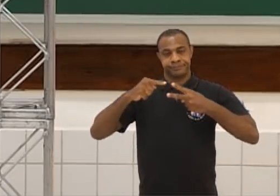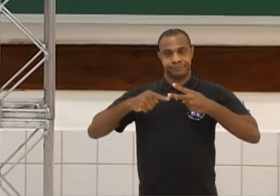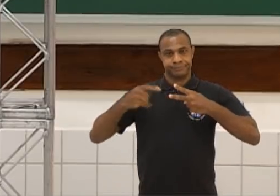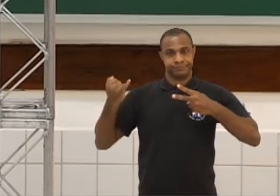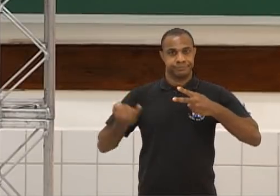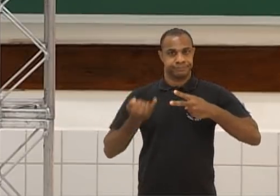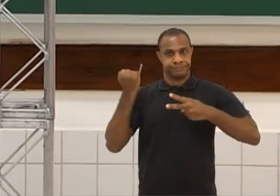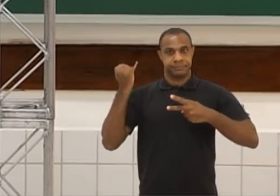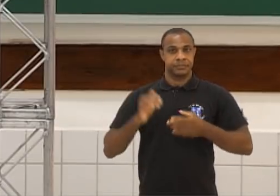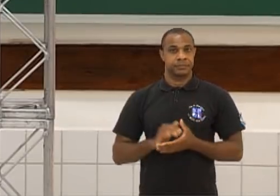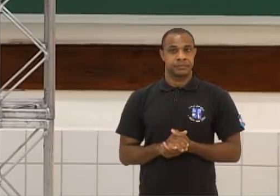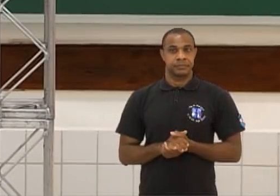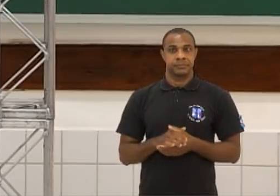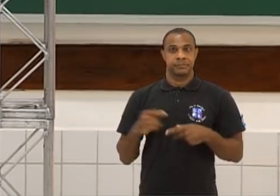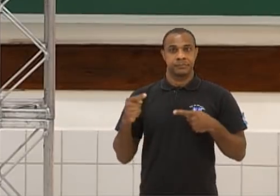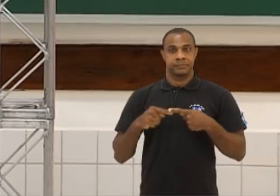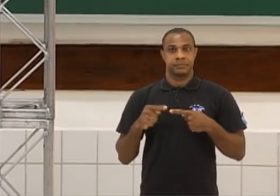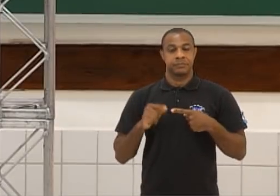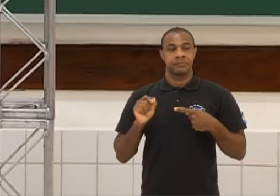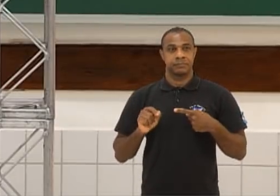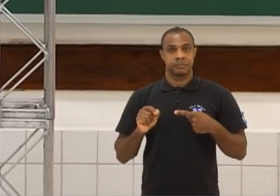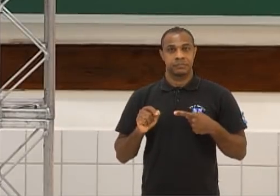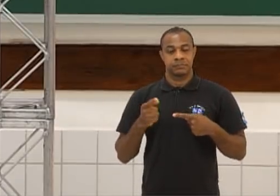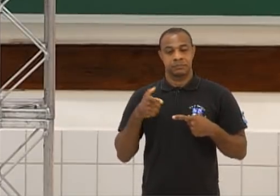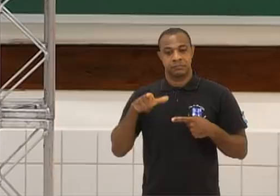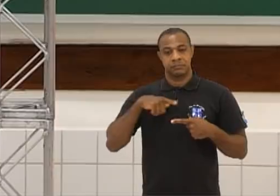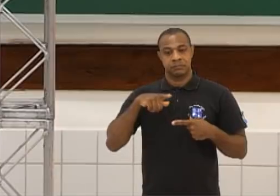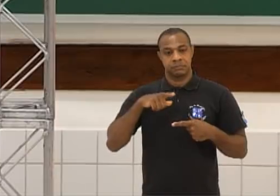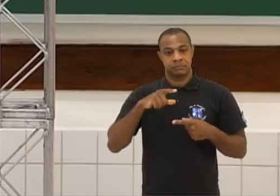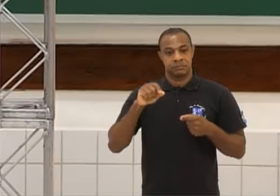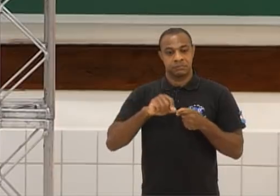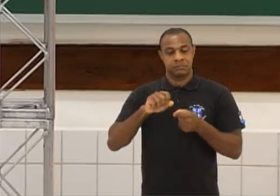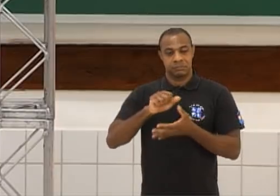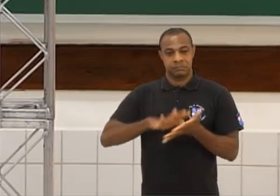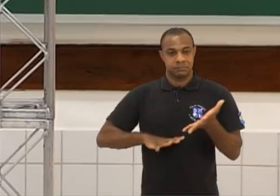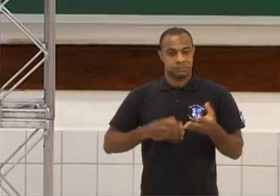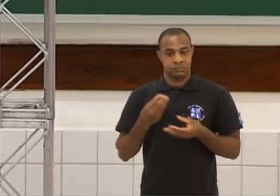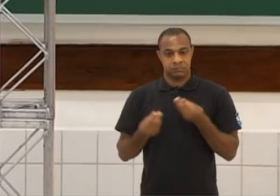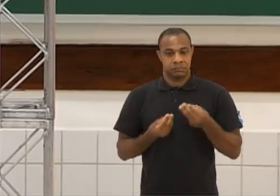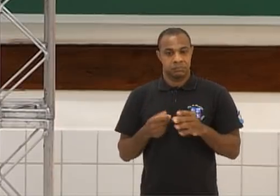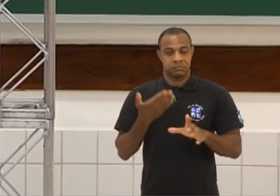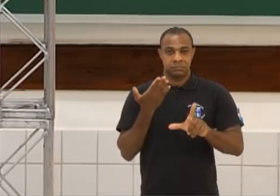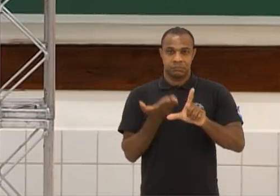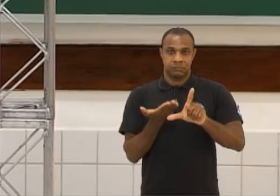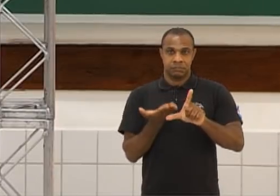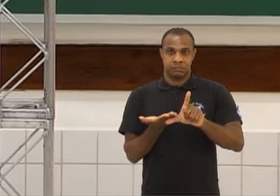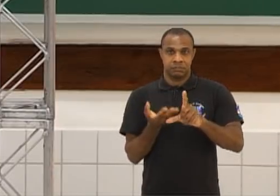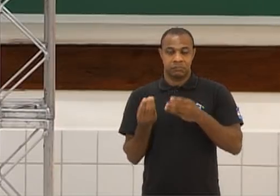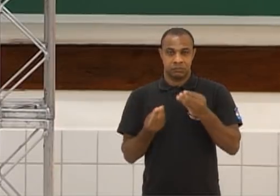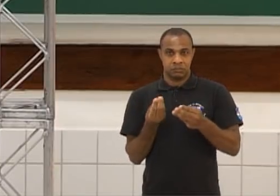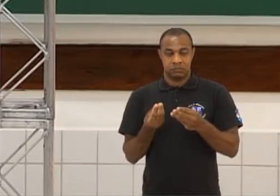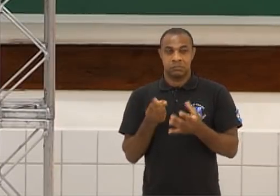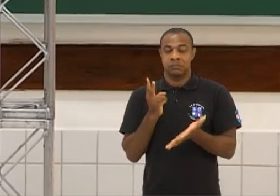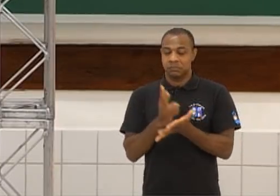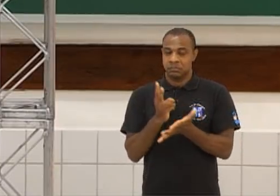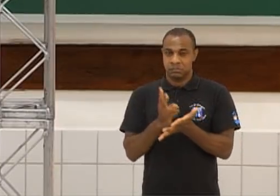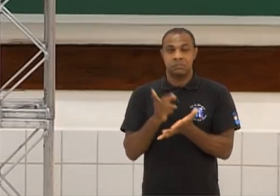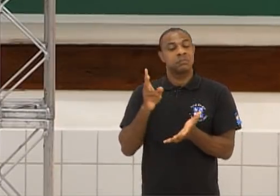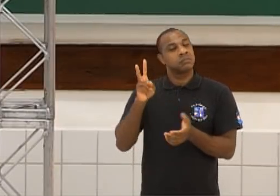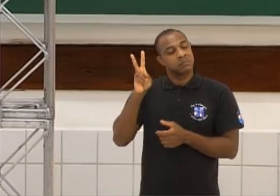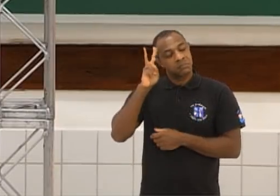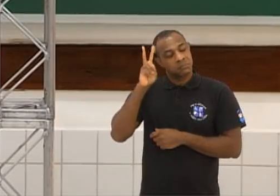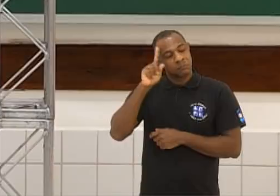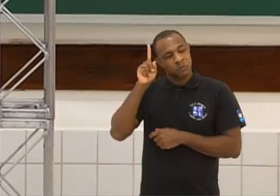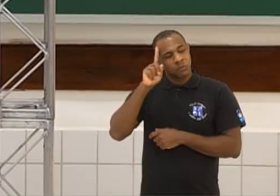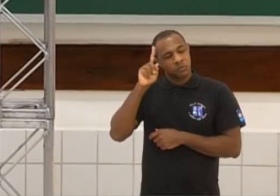recados muito importantes. Primeiro, se você está fazendo as atividades pelo Classroom, não esqueça de todo dia entrar